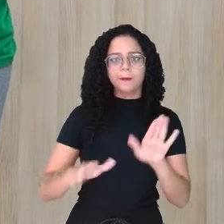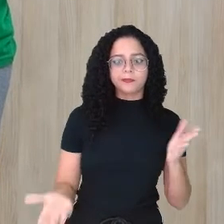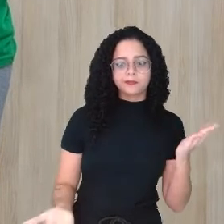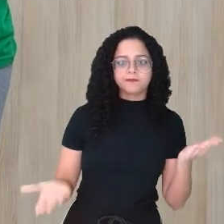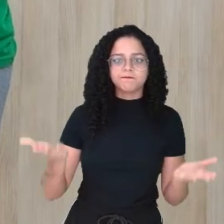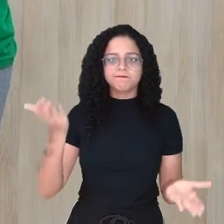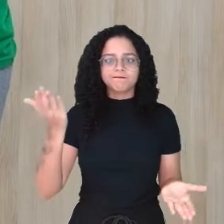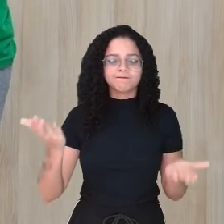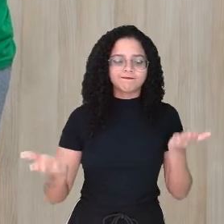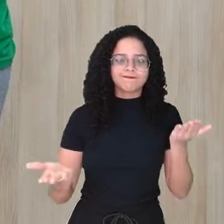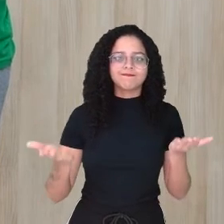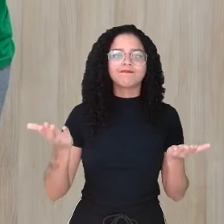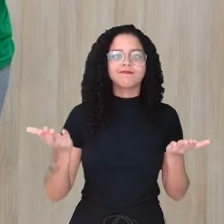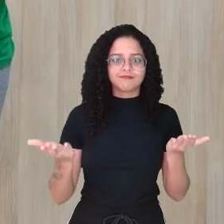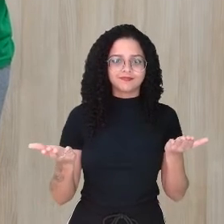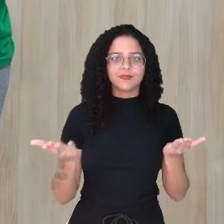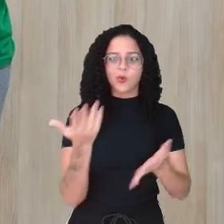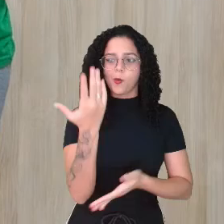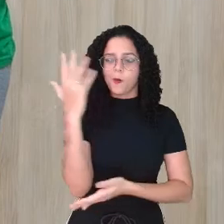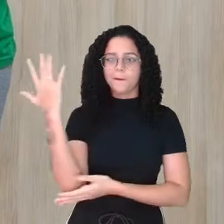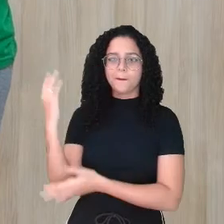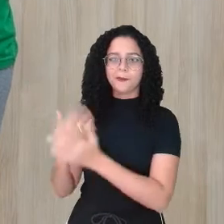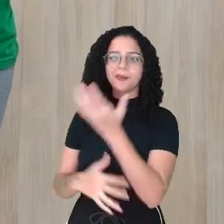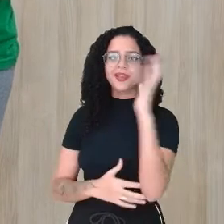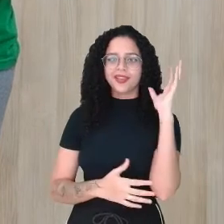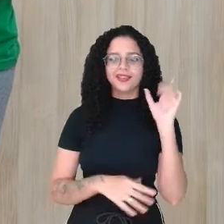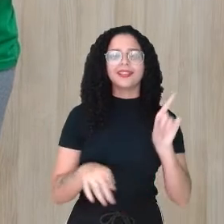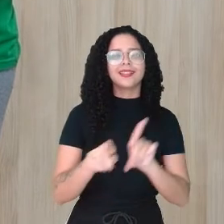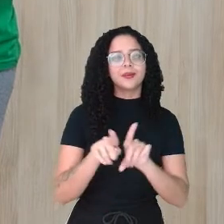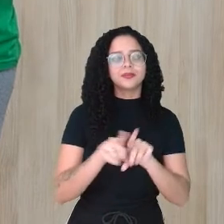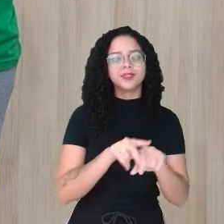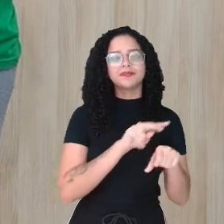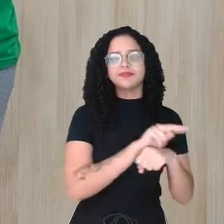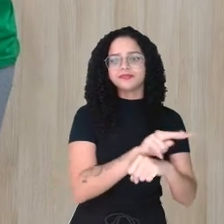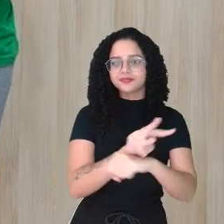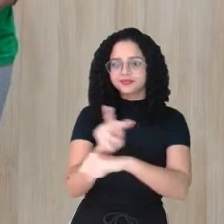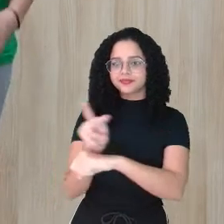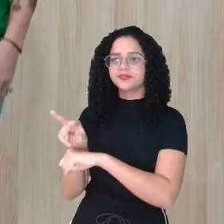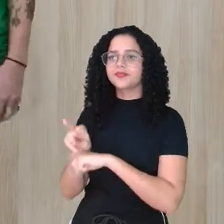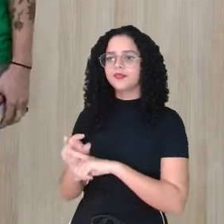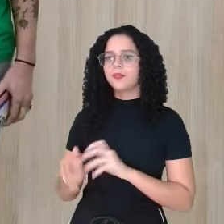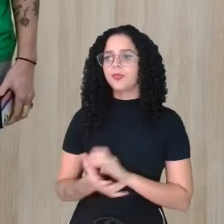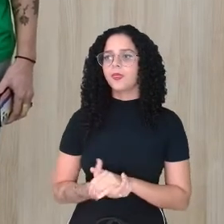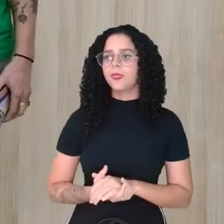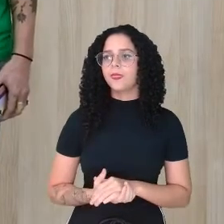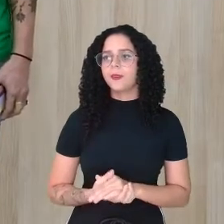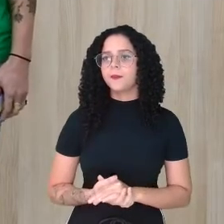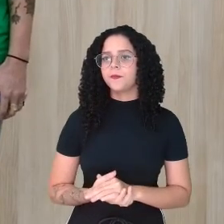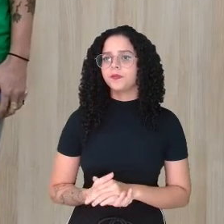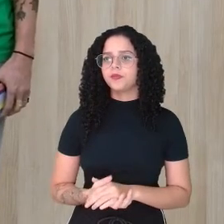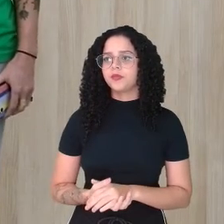né, com o nosso meio ambiente e preservar, né? Então vamos lá.